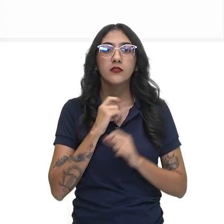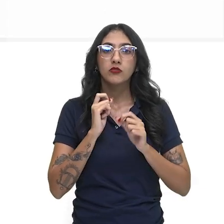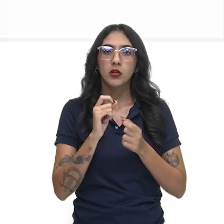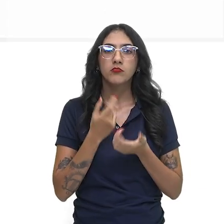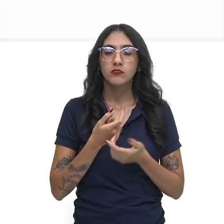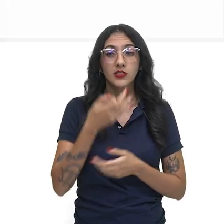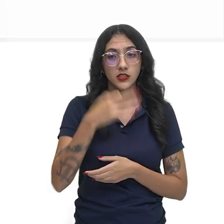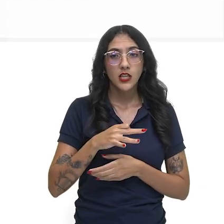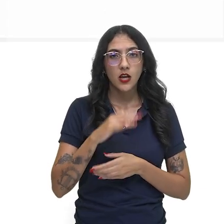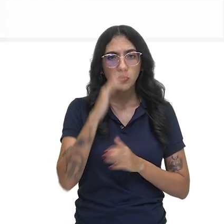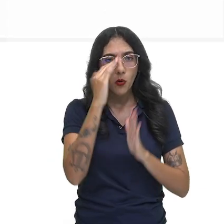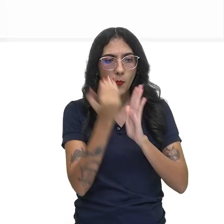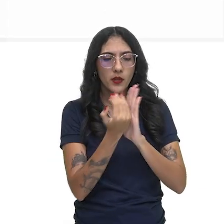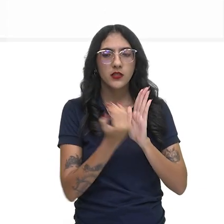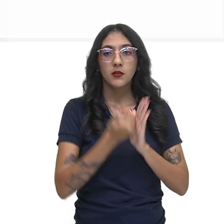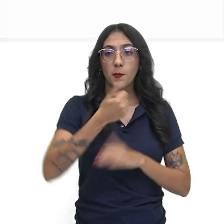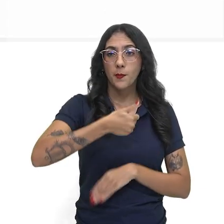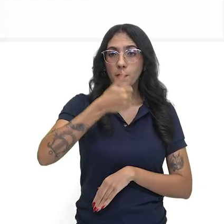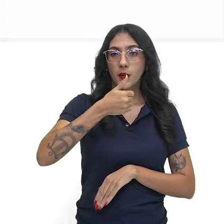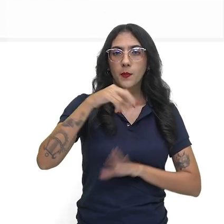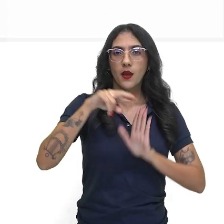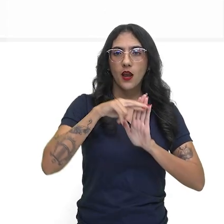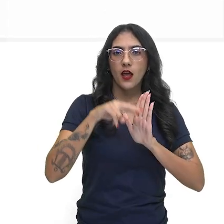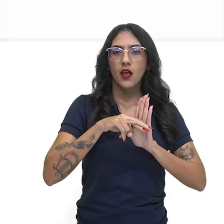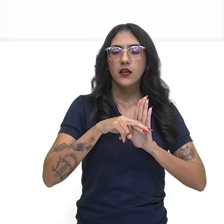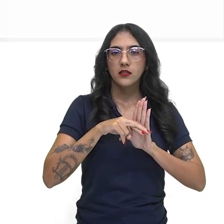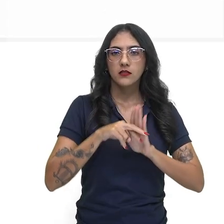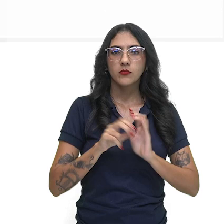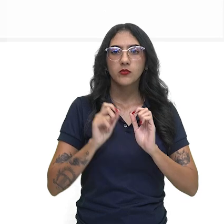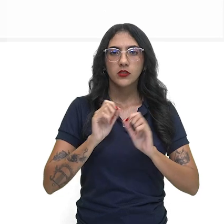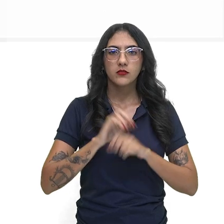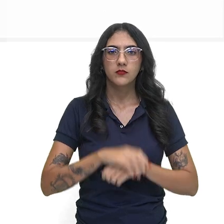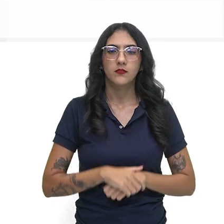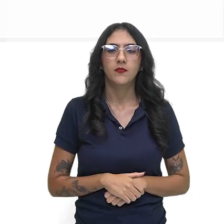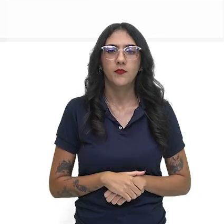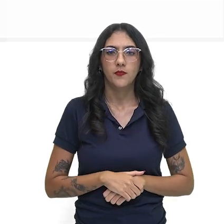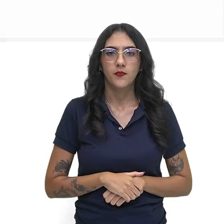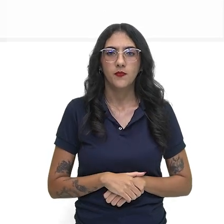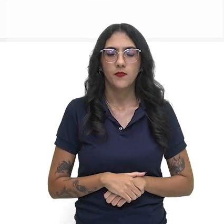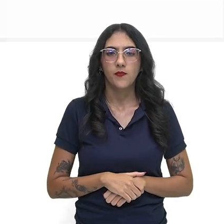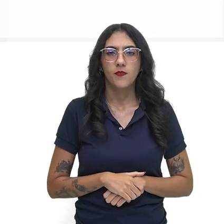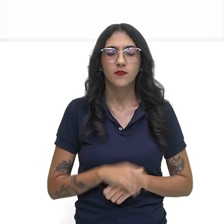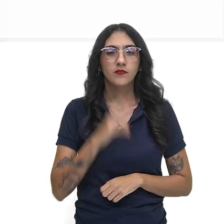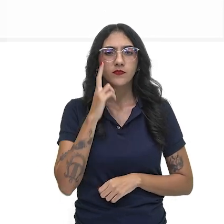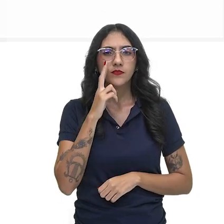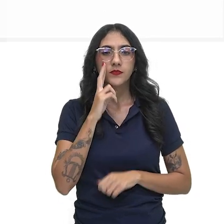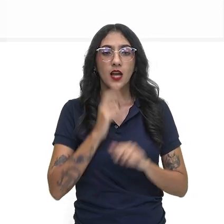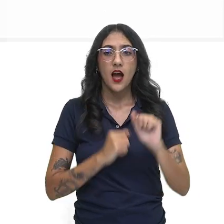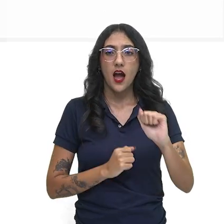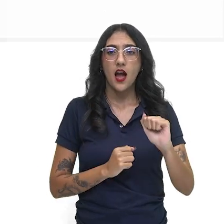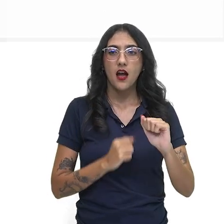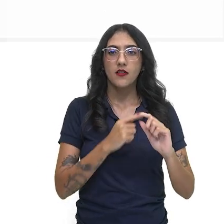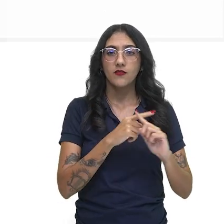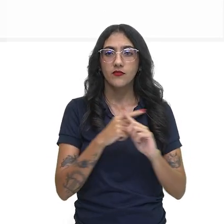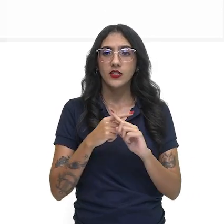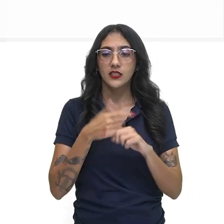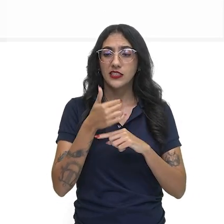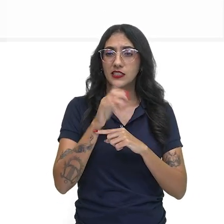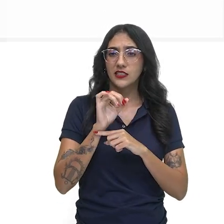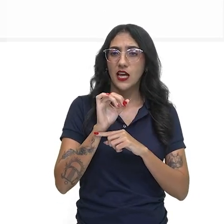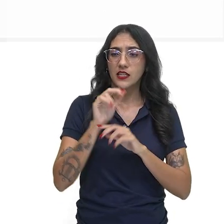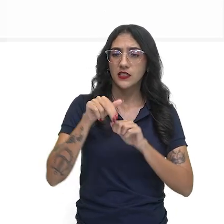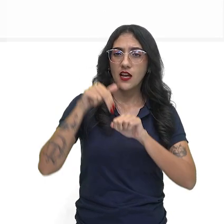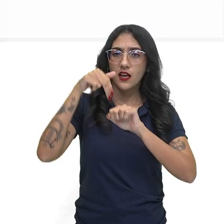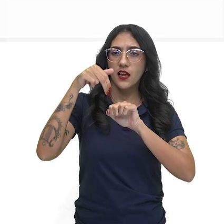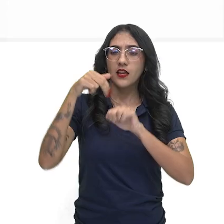cumpriu a primeira regra da notação científica, né? A vezes 10 elevado a n.